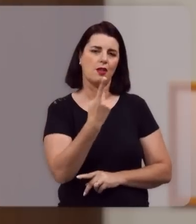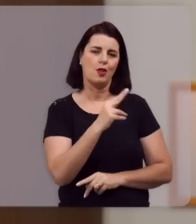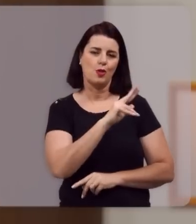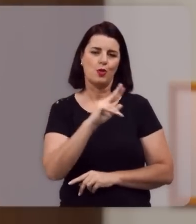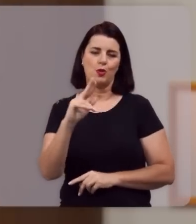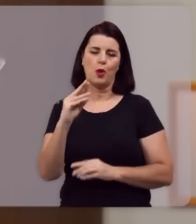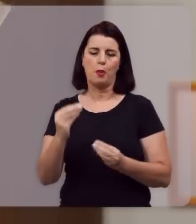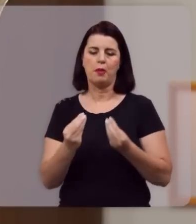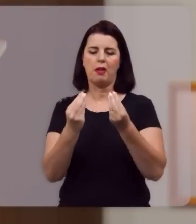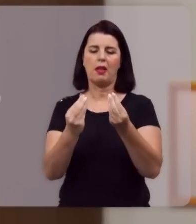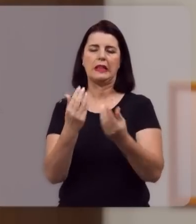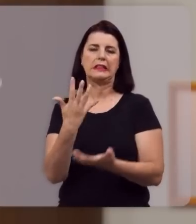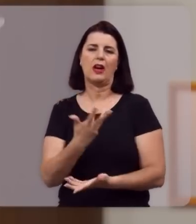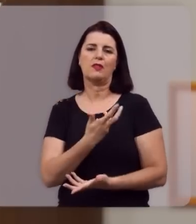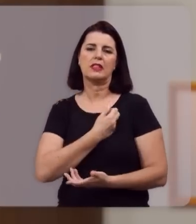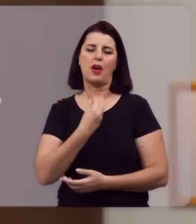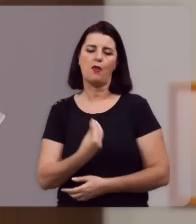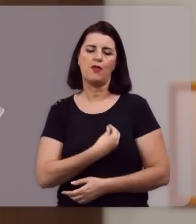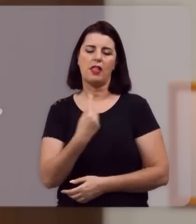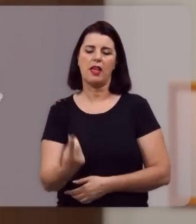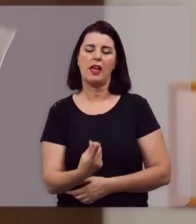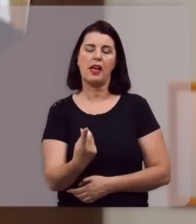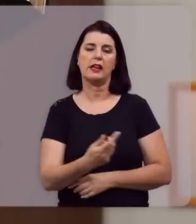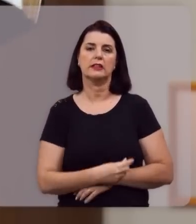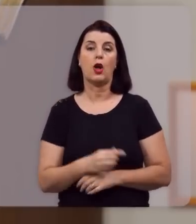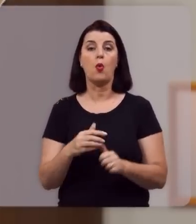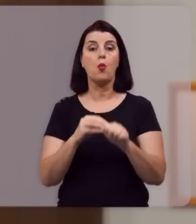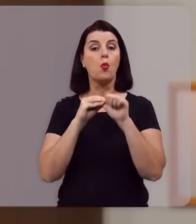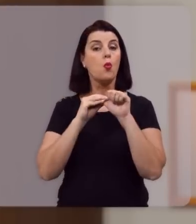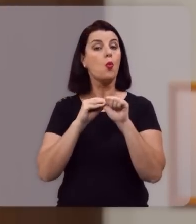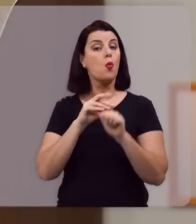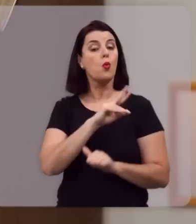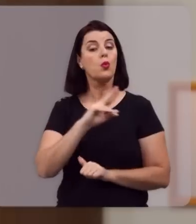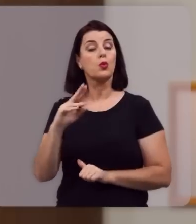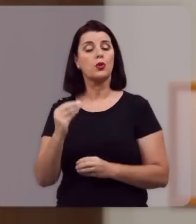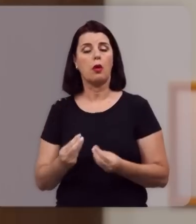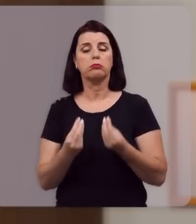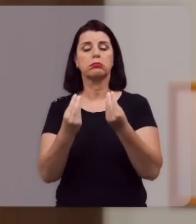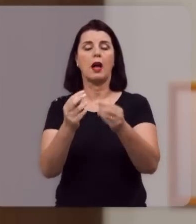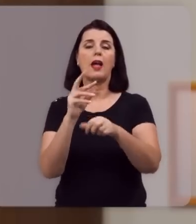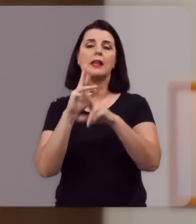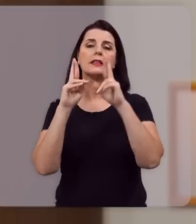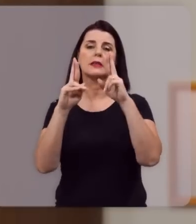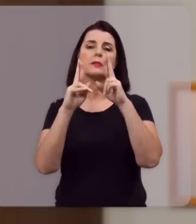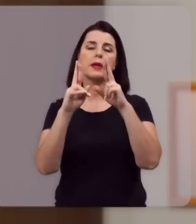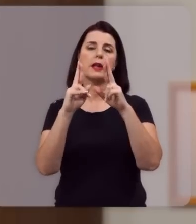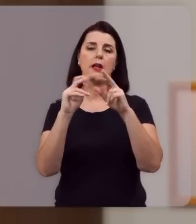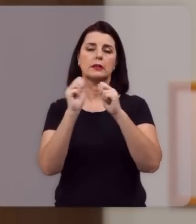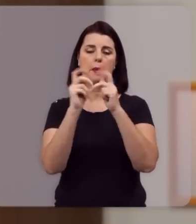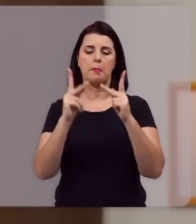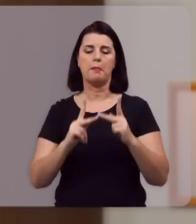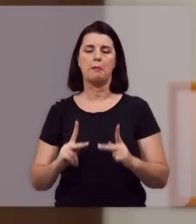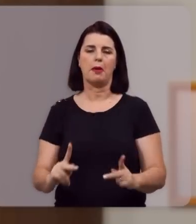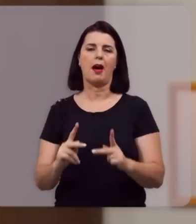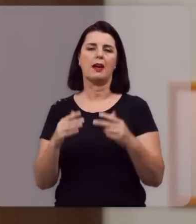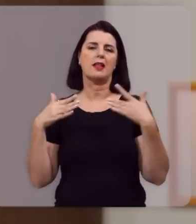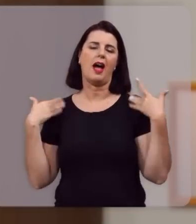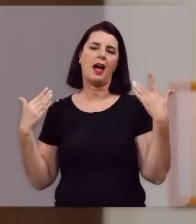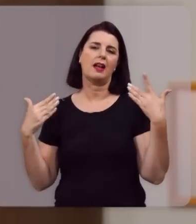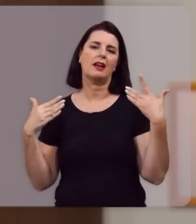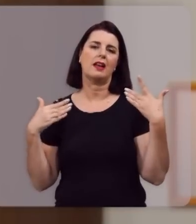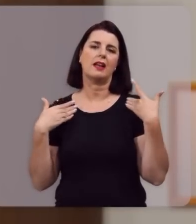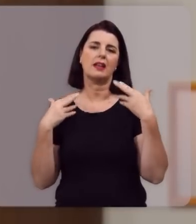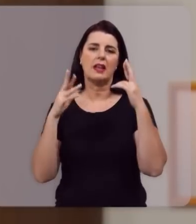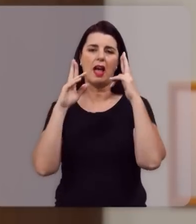é o único nome que pode trazer salvação e vida eterna para nós. Ele é o único nome que pode trazer esperança para nós, porque Ele é a nossa paz, Ele é a nossa